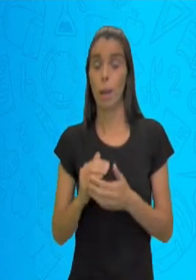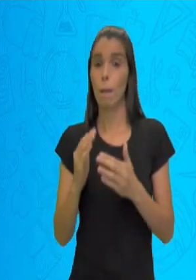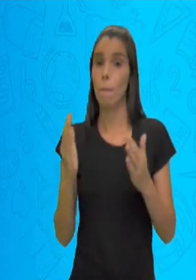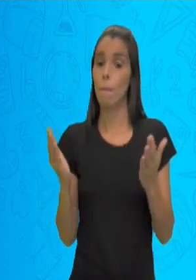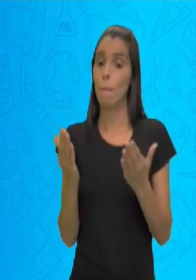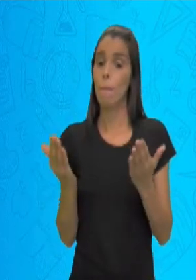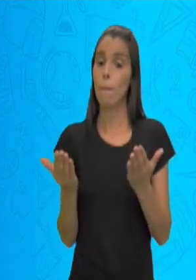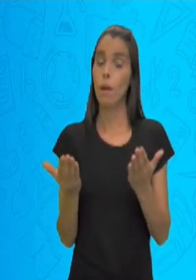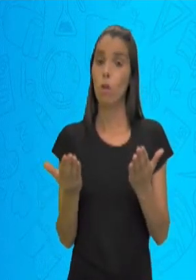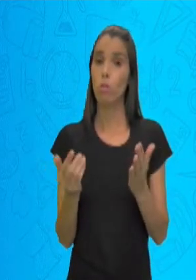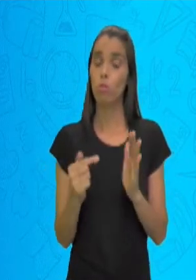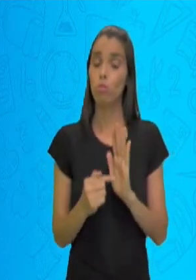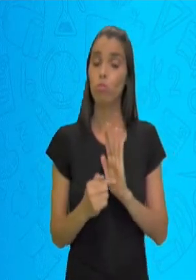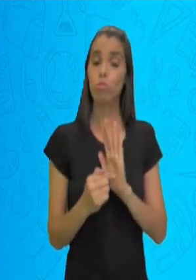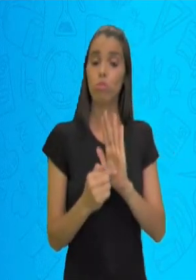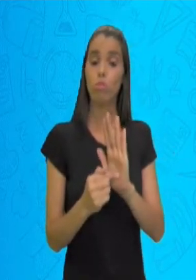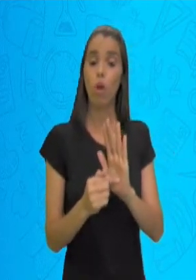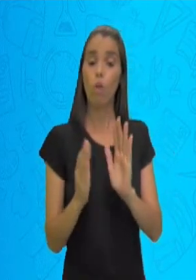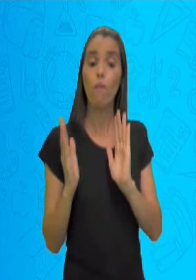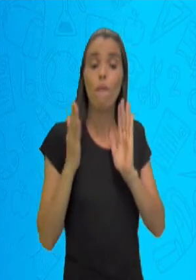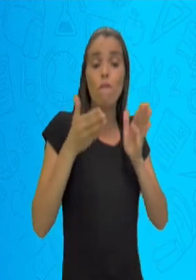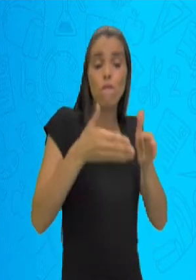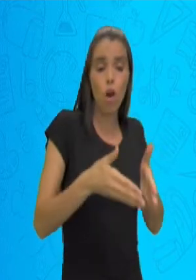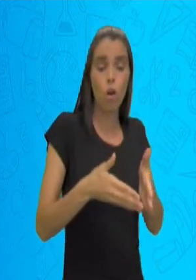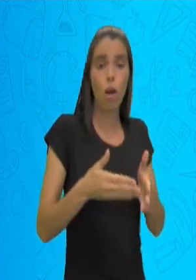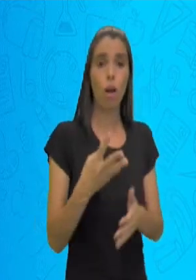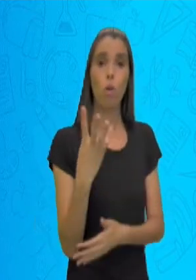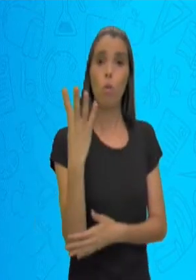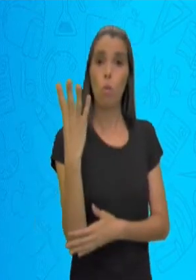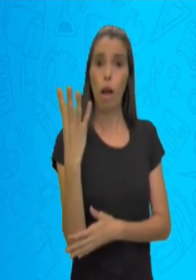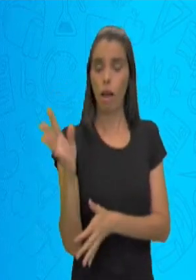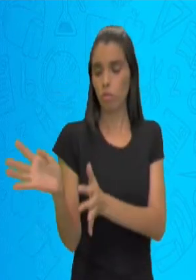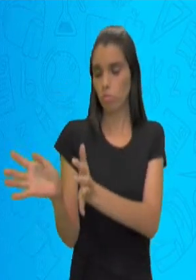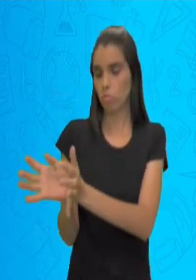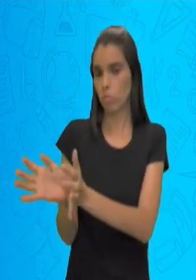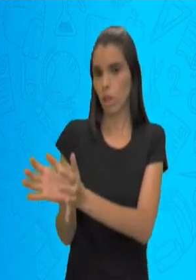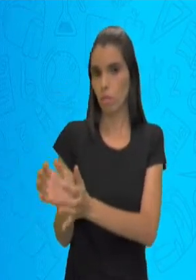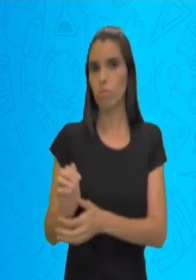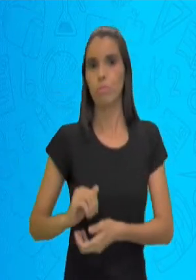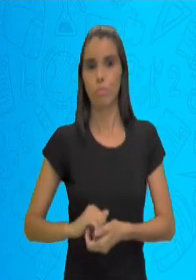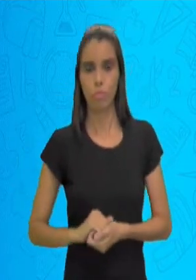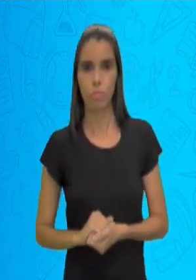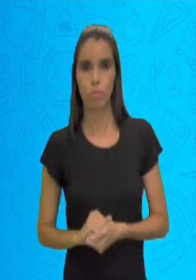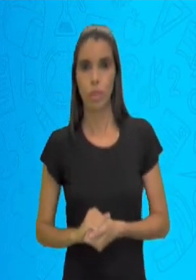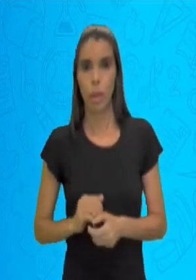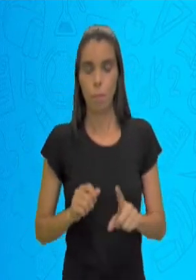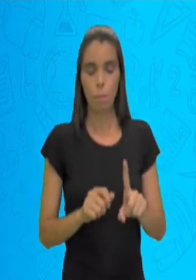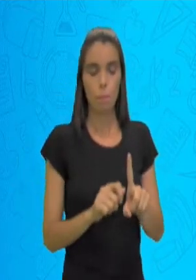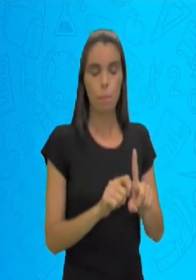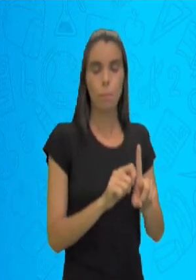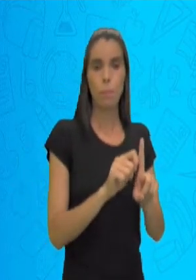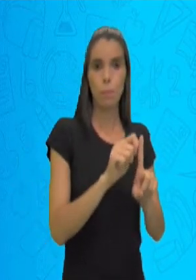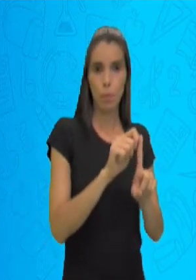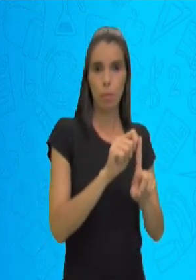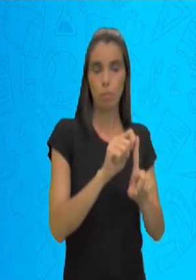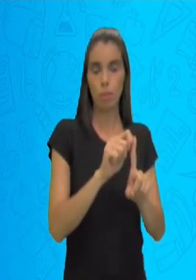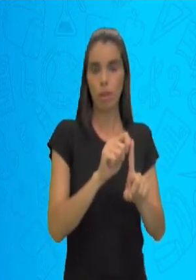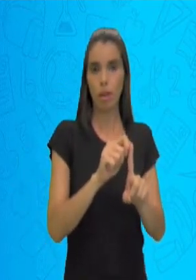na quarta ordem, que é a primeira da classe de milhar. Professora, que classe é essa?